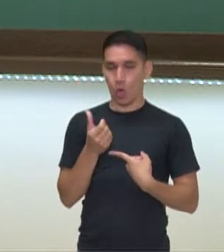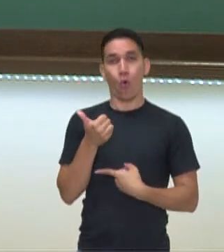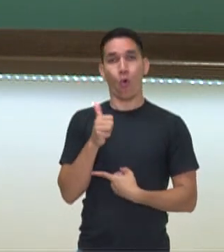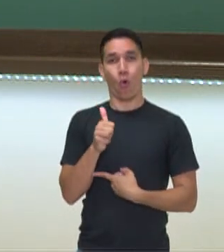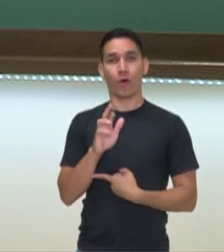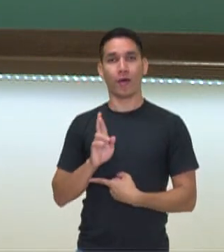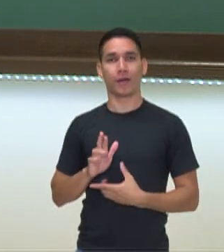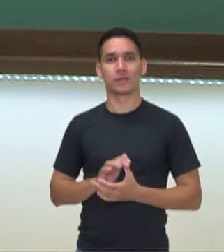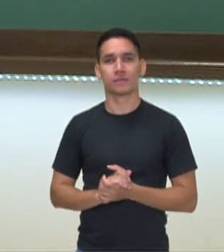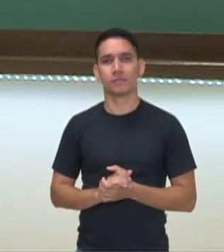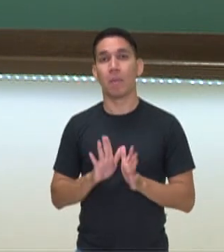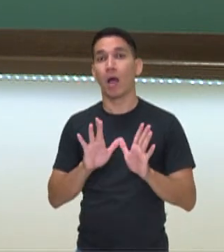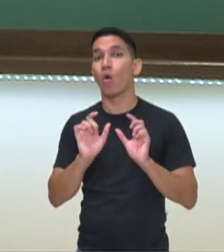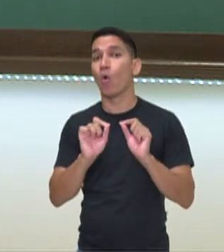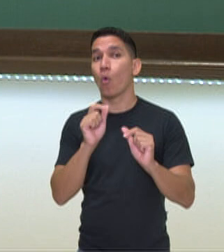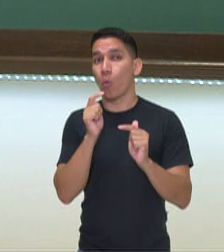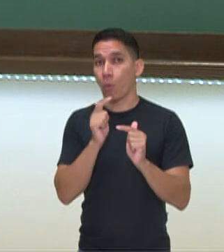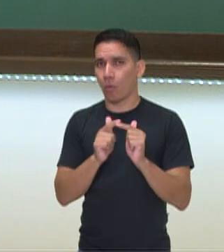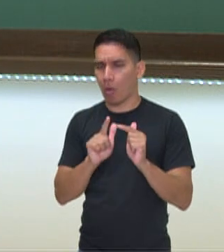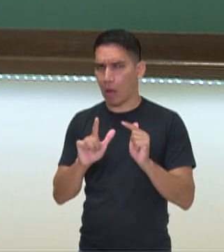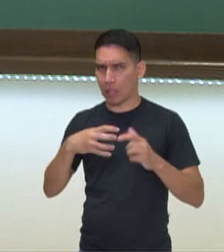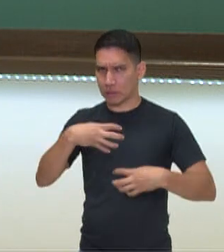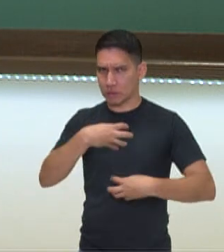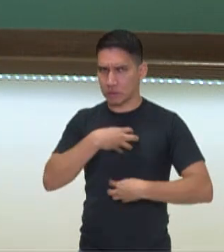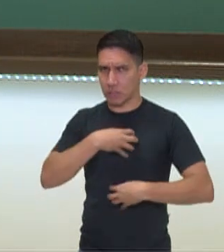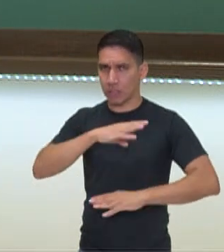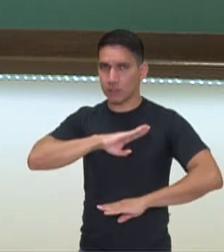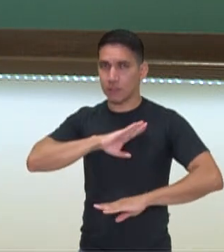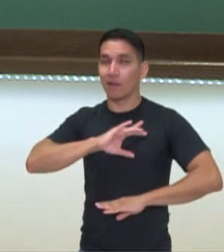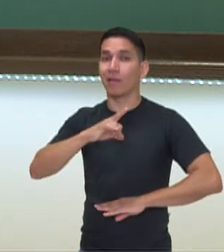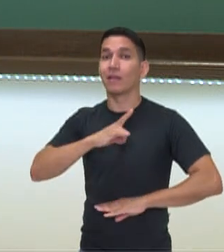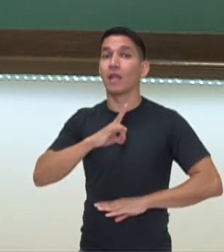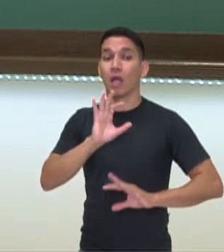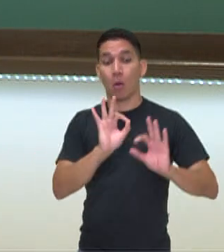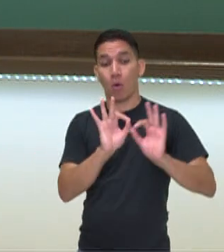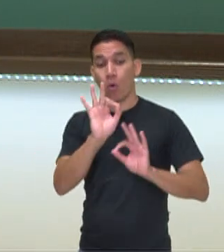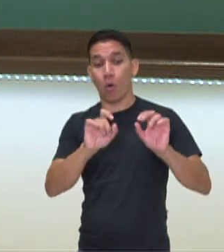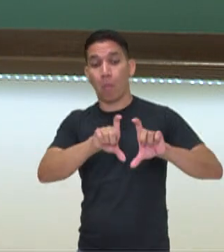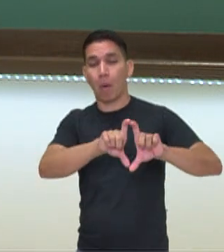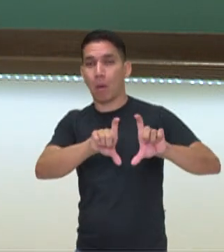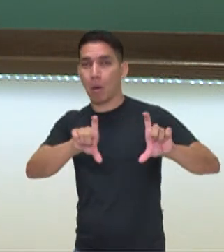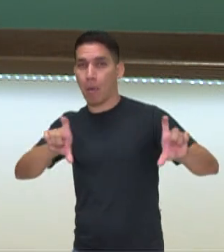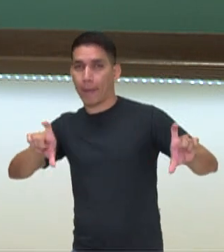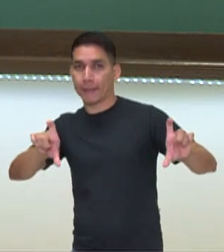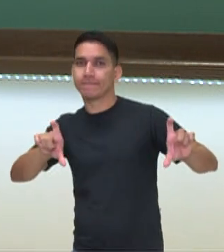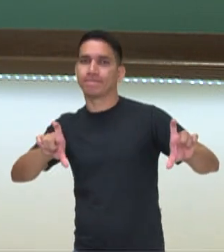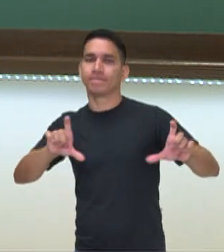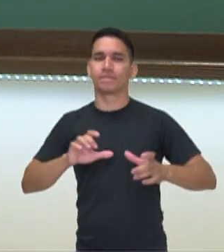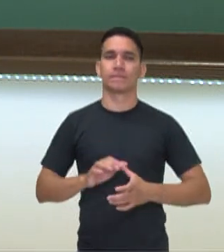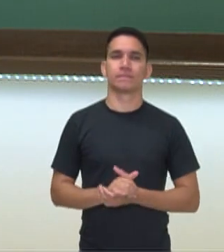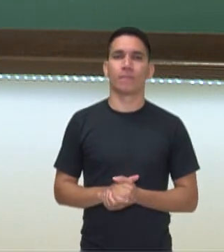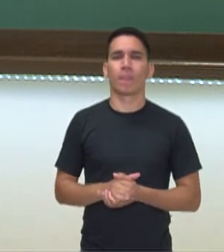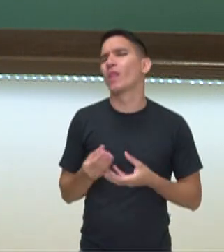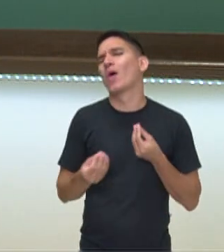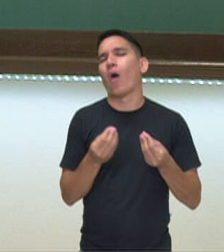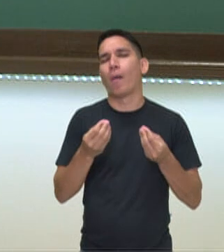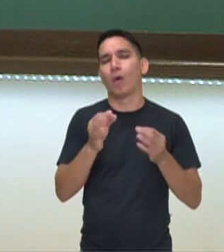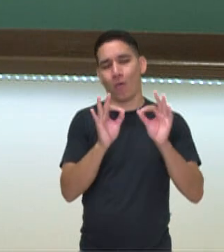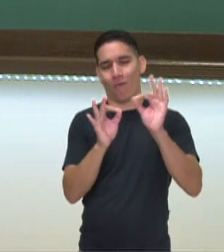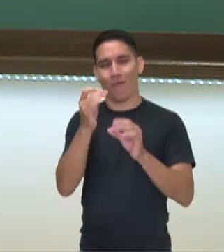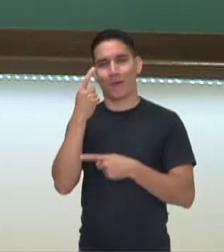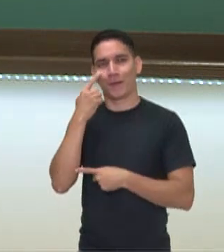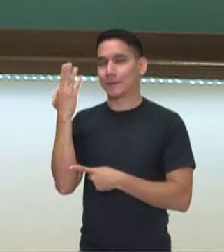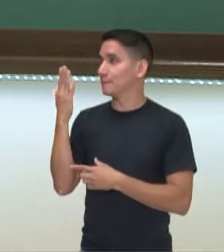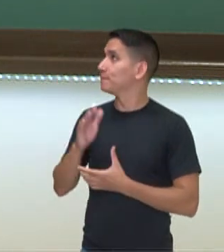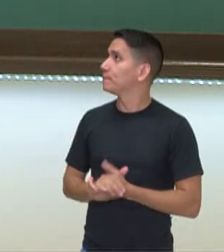Mas o problema trazia o quê? Monte uma expressão. Vamos montar uma expressão então